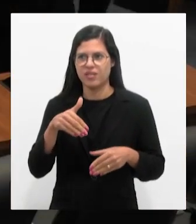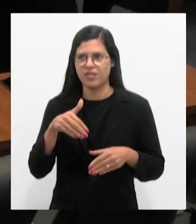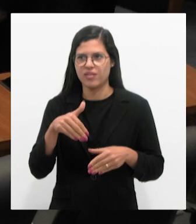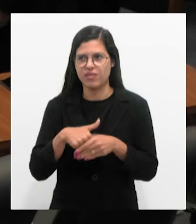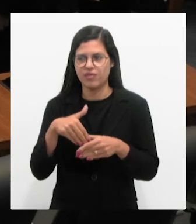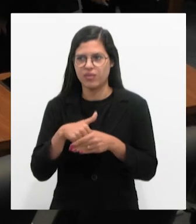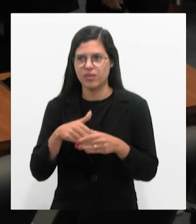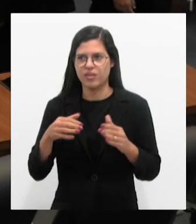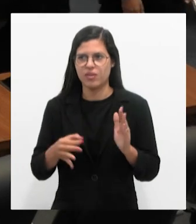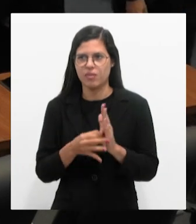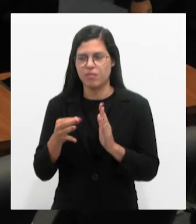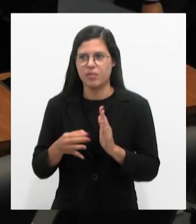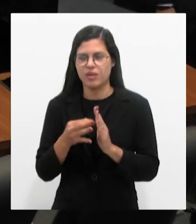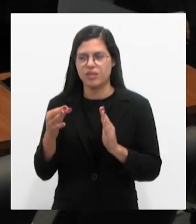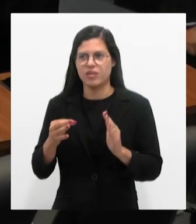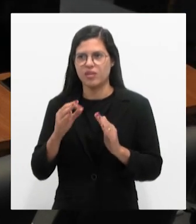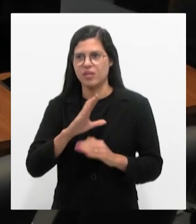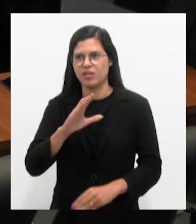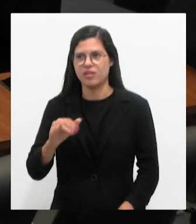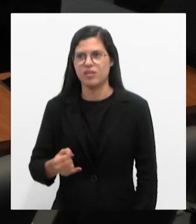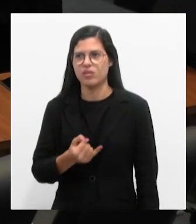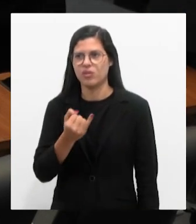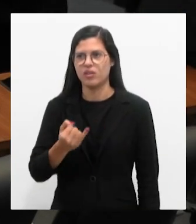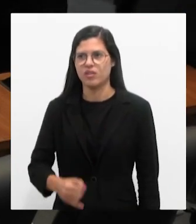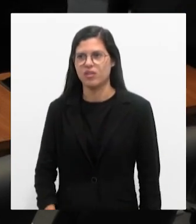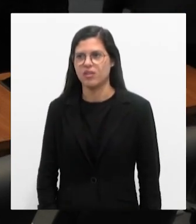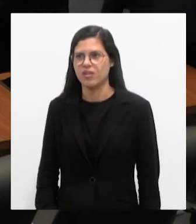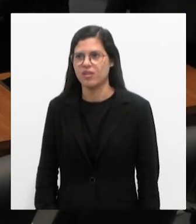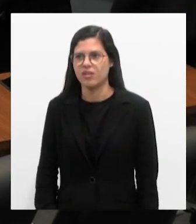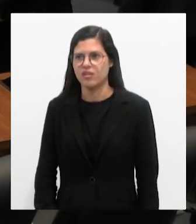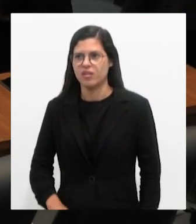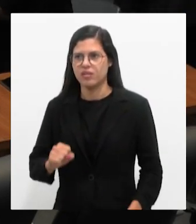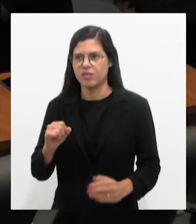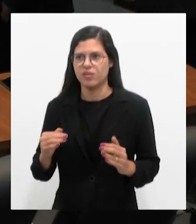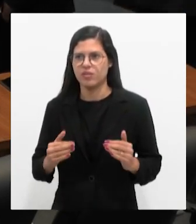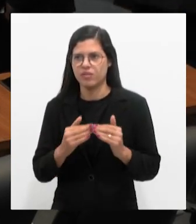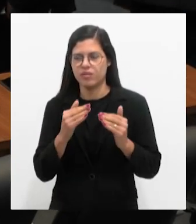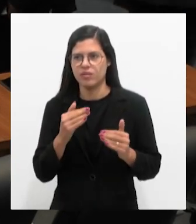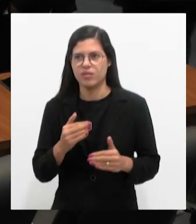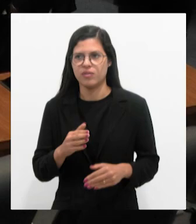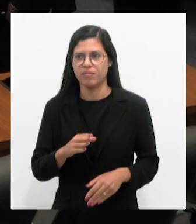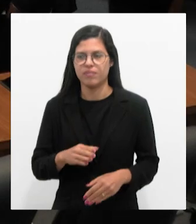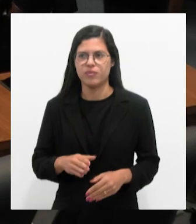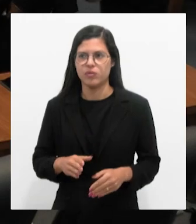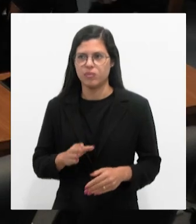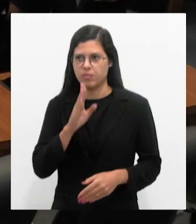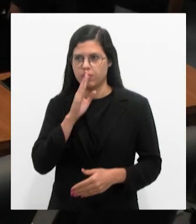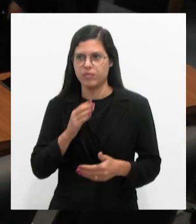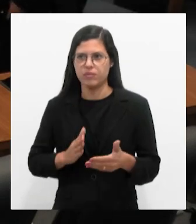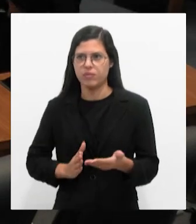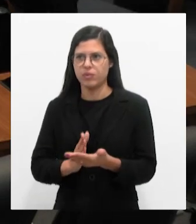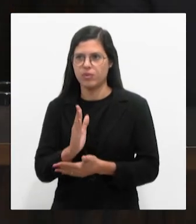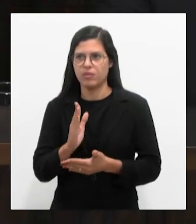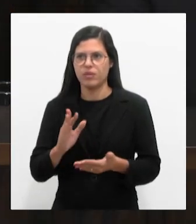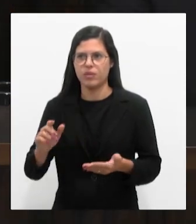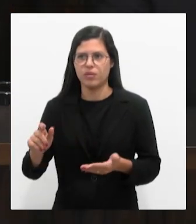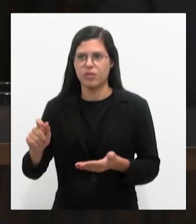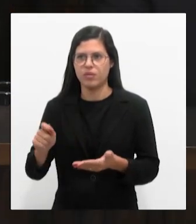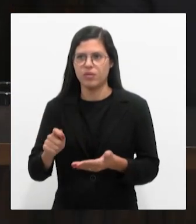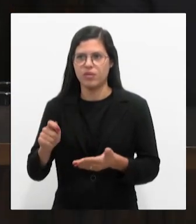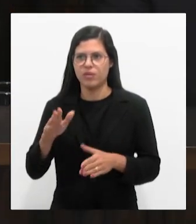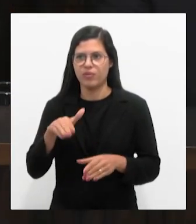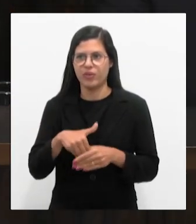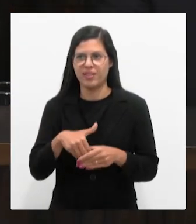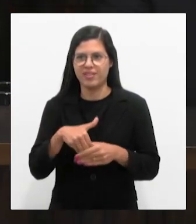Em votação, o parecer da Comissão de Justiça. Os senhores que aprovam, permaneçam como estão. Aprovado. Vai ao toque. Em